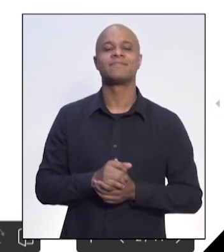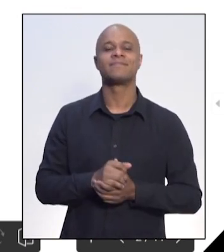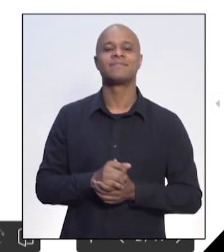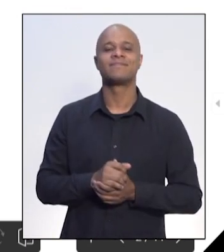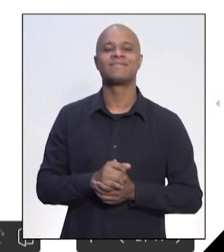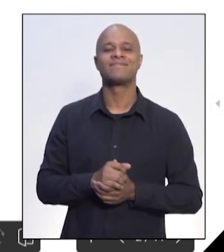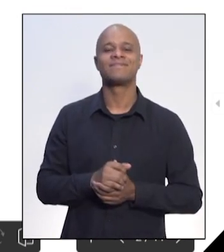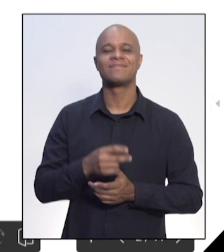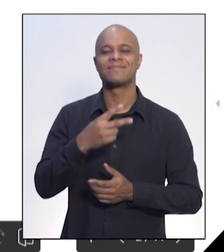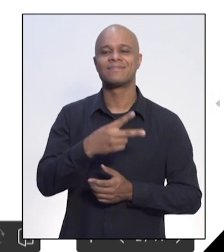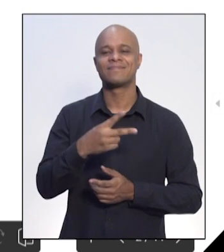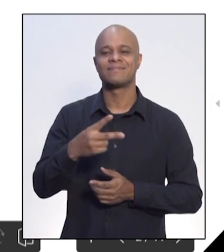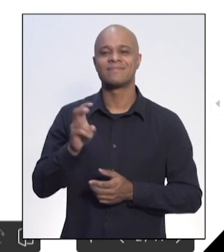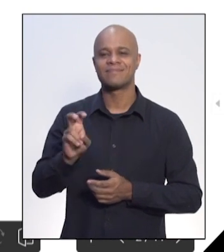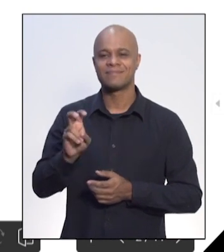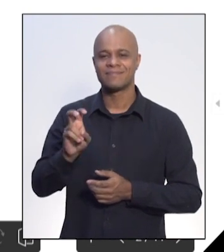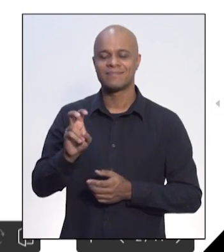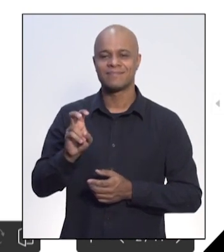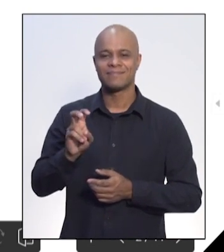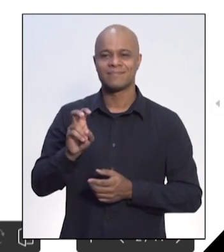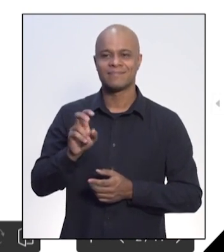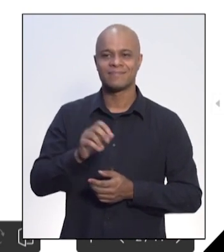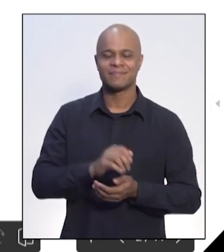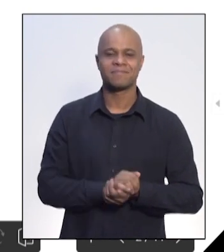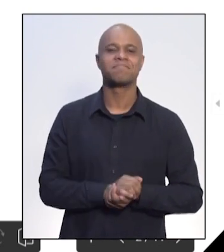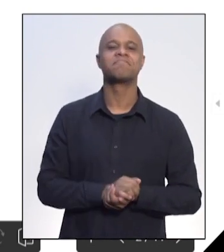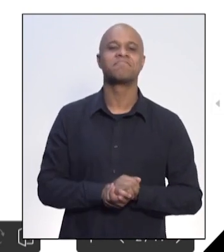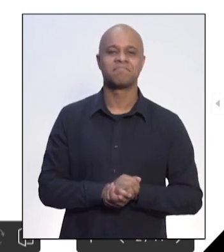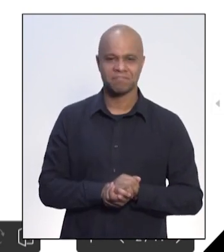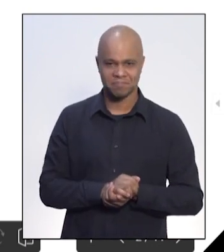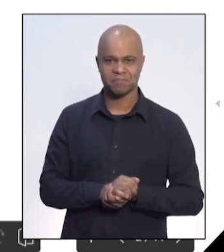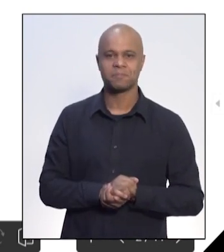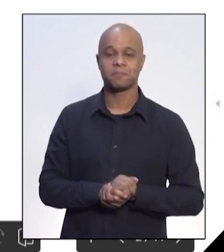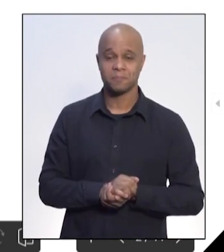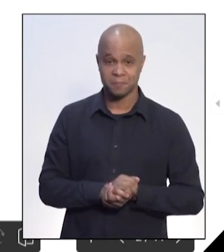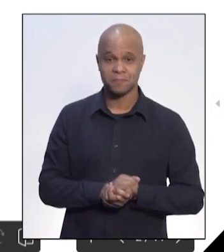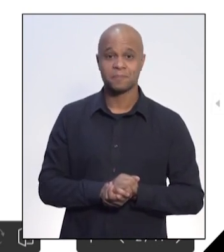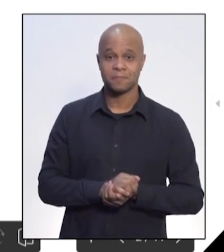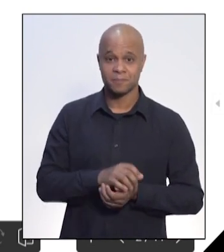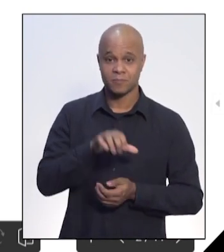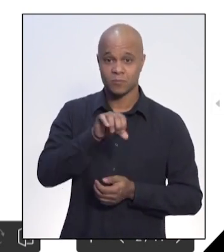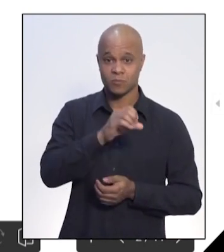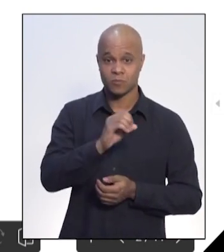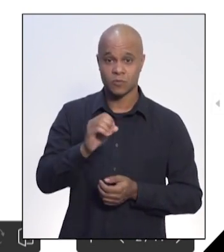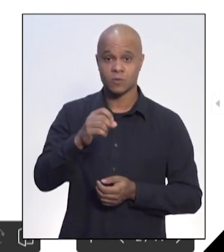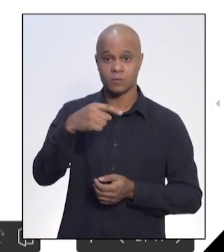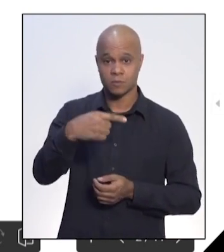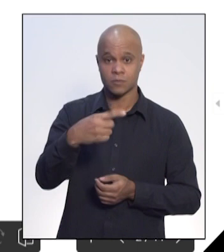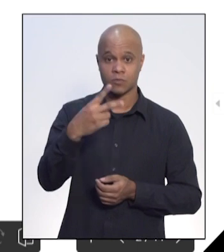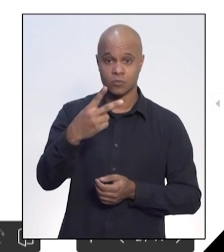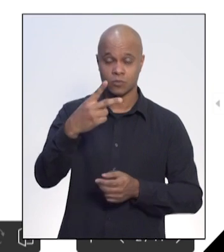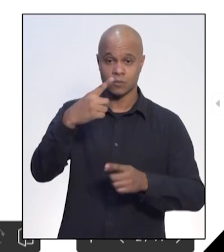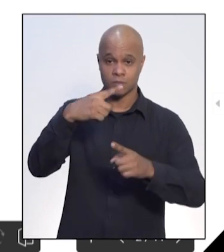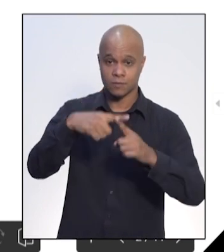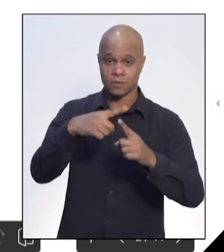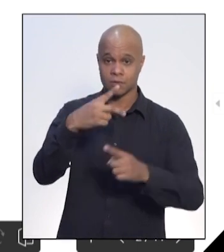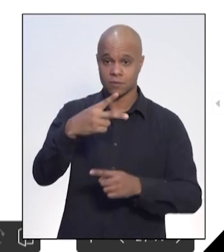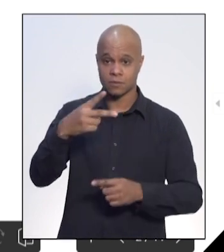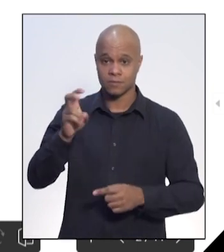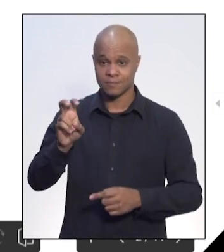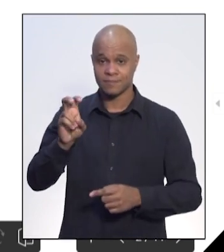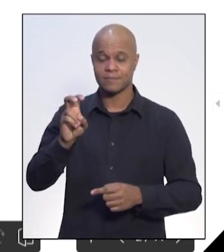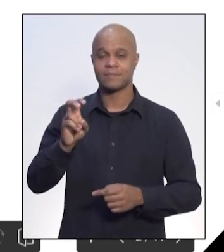vai 1, 225. Então, você 2 vezes 225. Agora, a gente